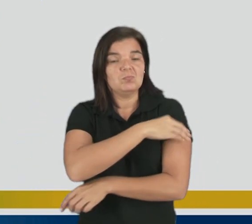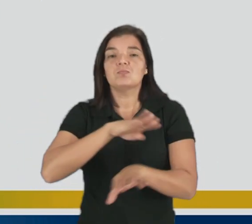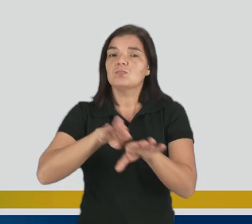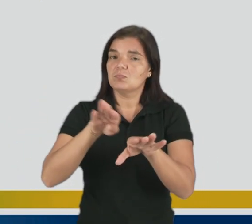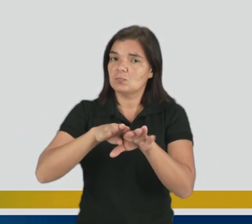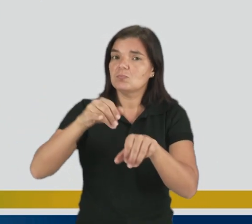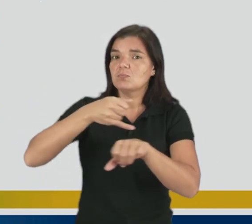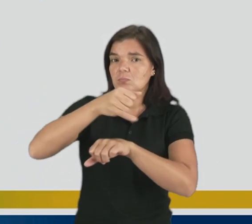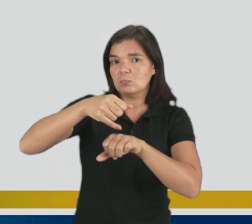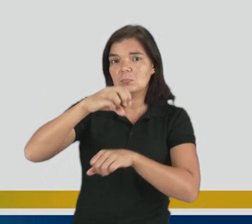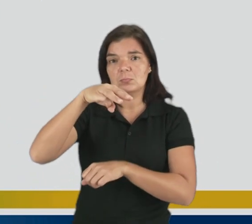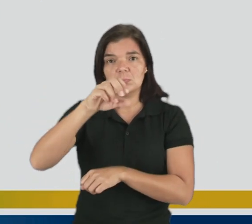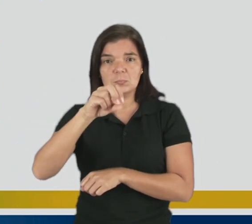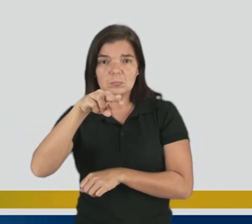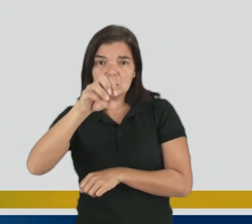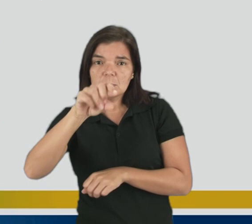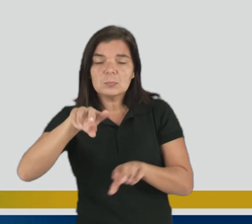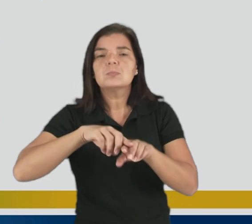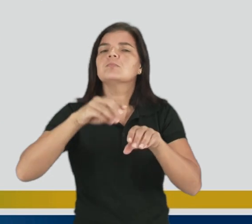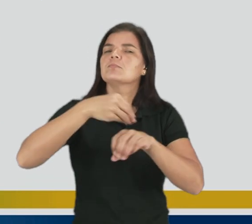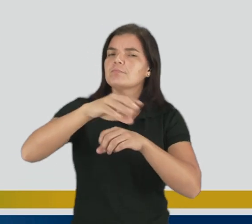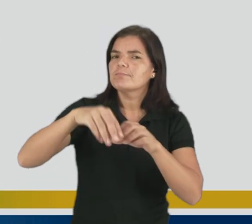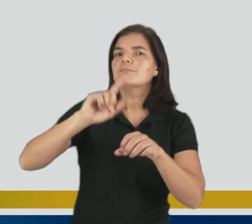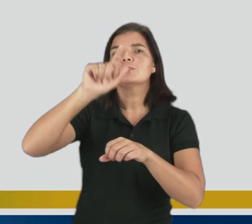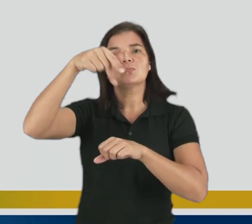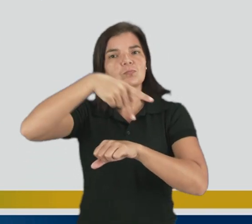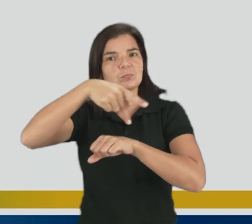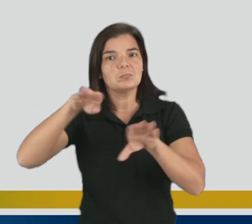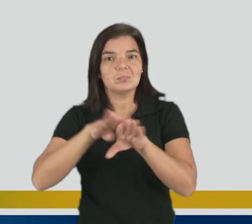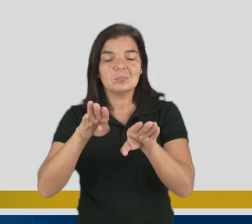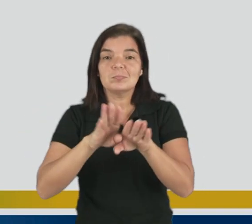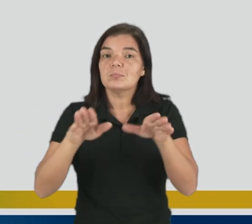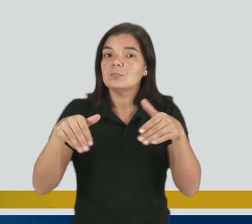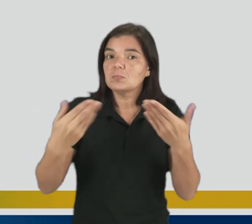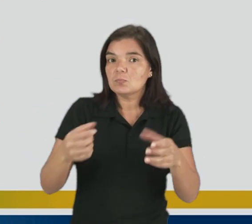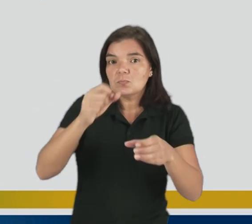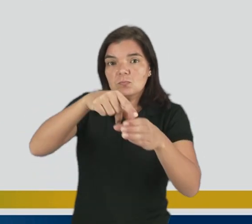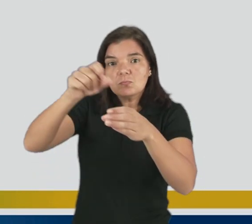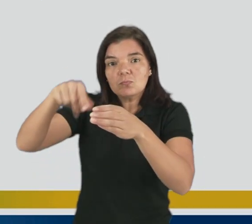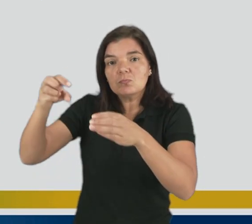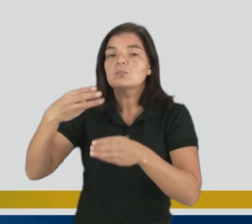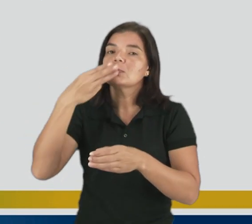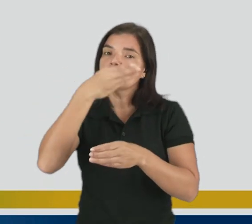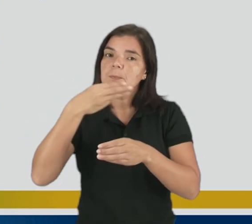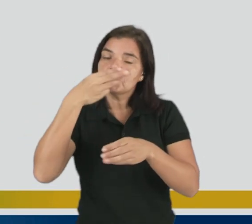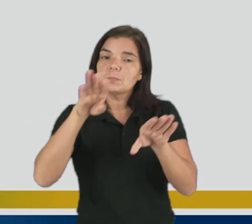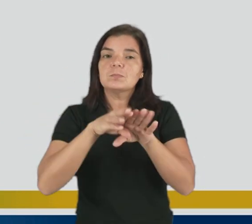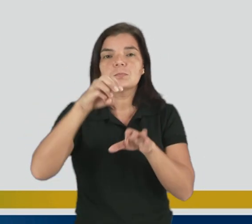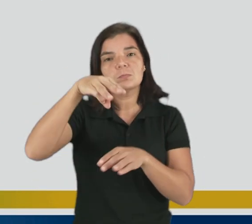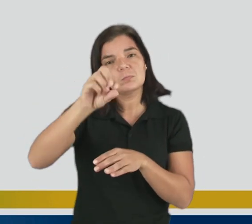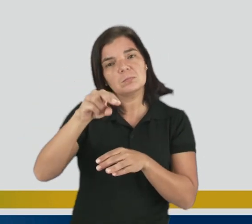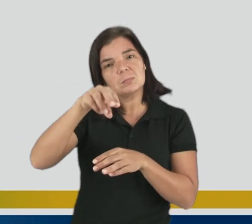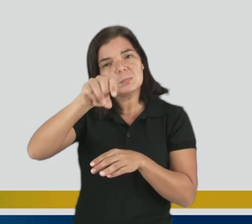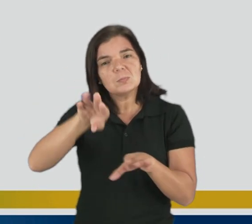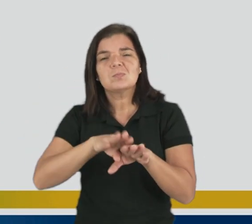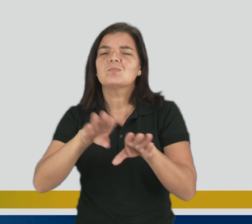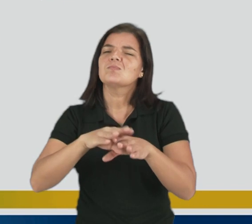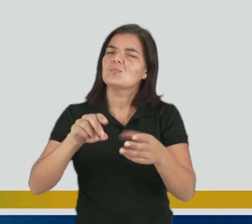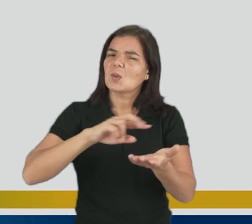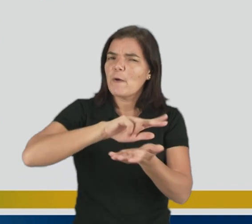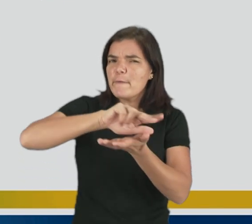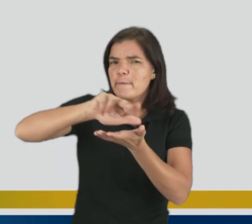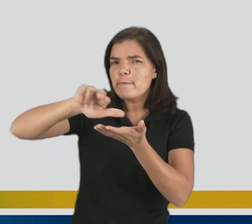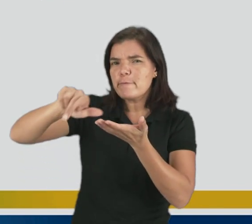óleo derivado da mamona, repercutiram no exterior. Entretanto, o cultivo da cana e da mamona demandava